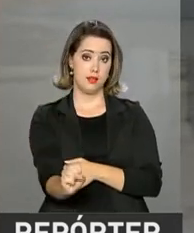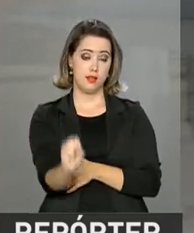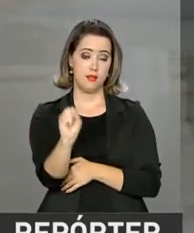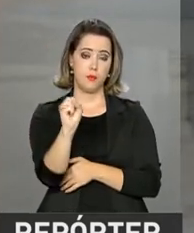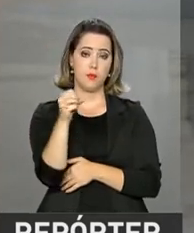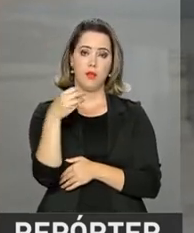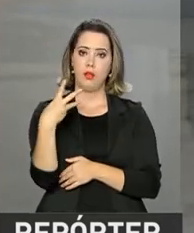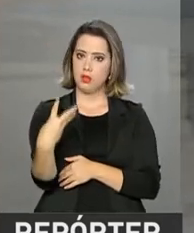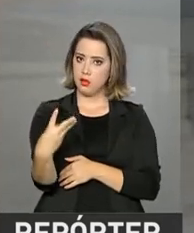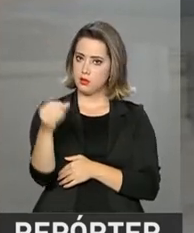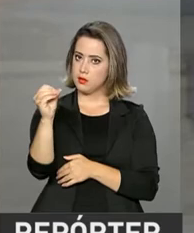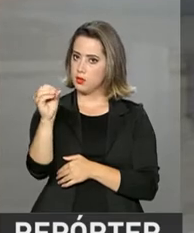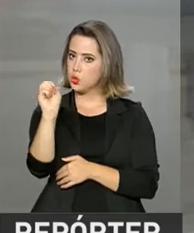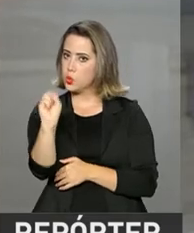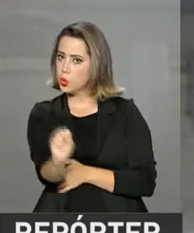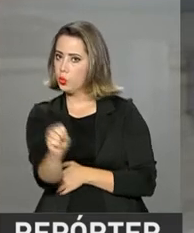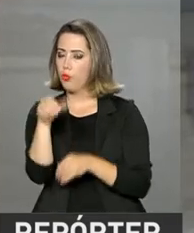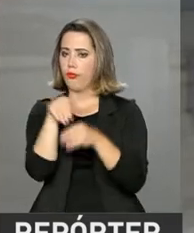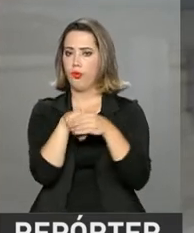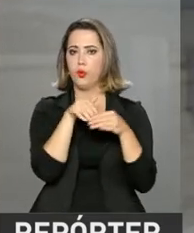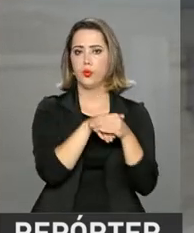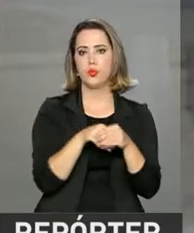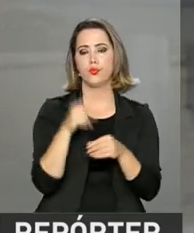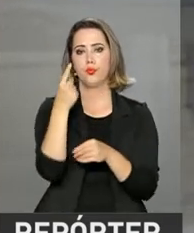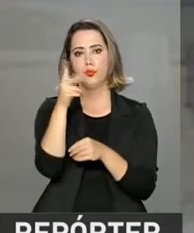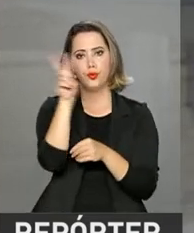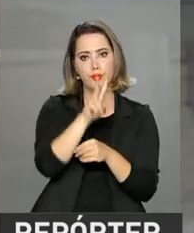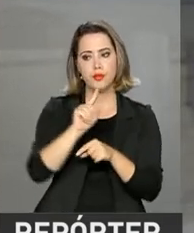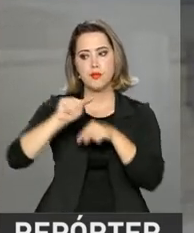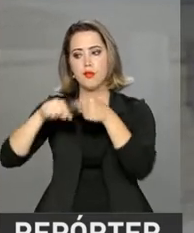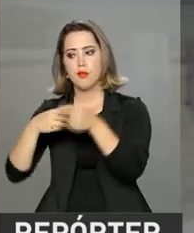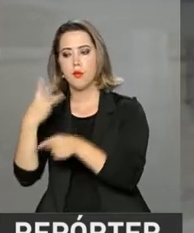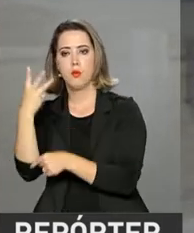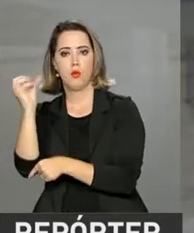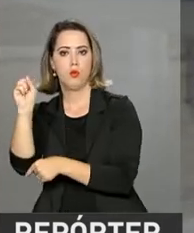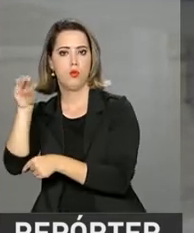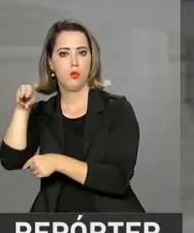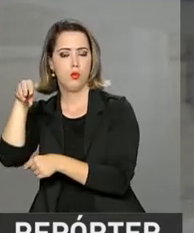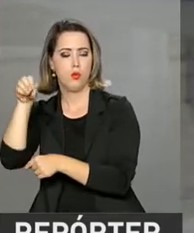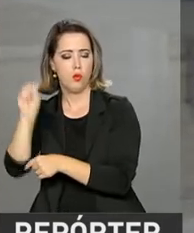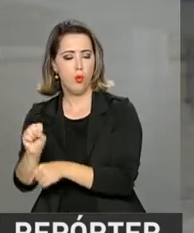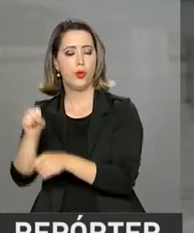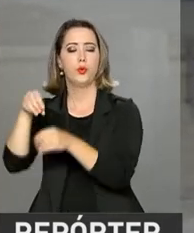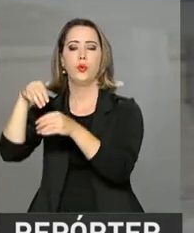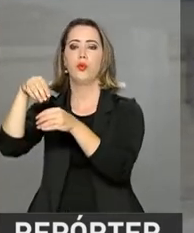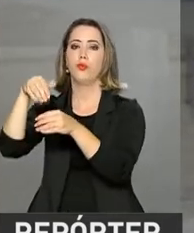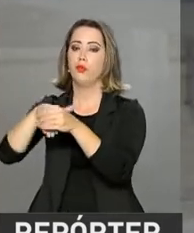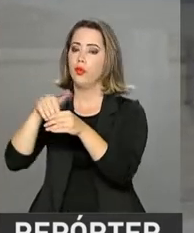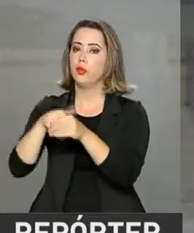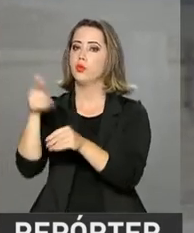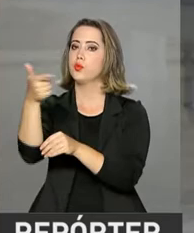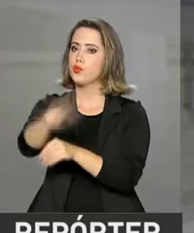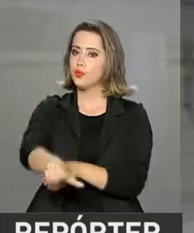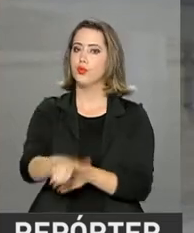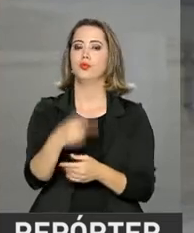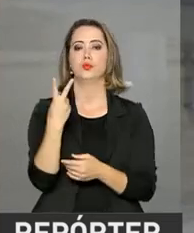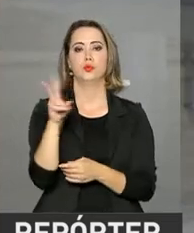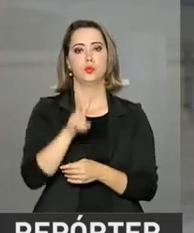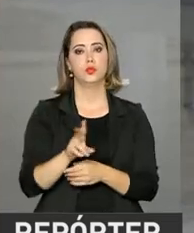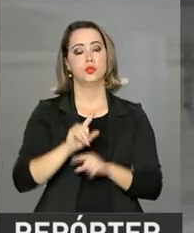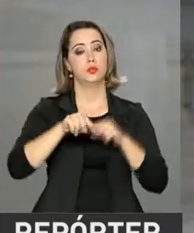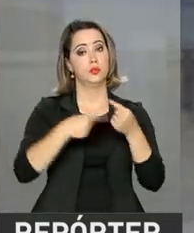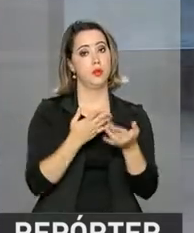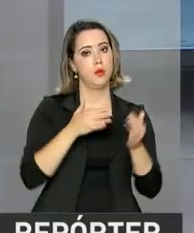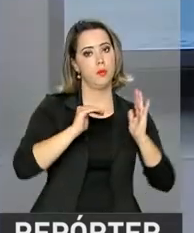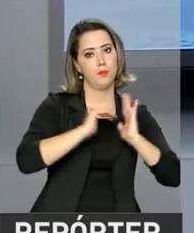em cada turno de votação caso isso aconteça a proposta segue para o senado eu